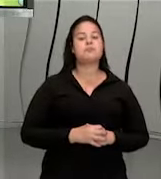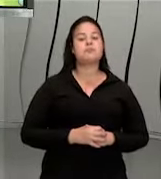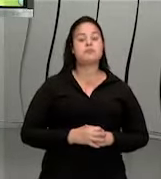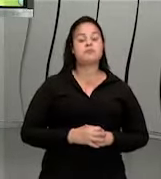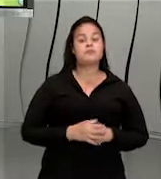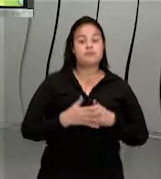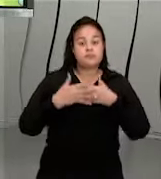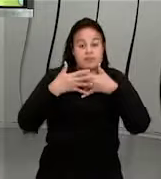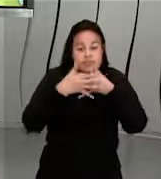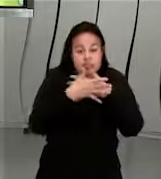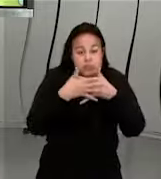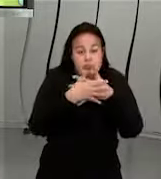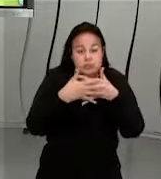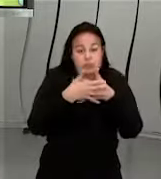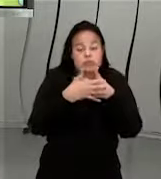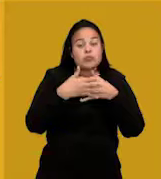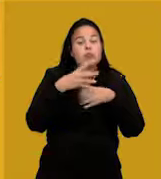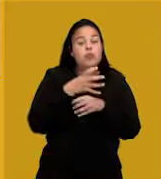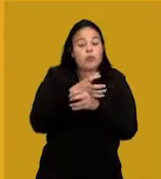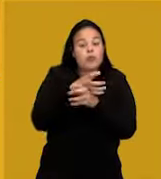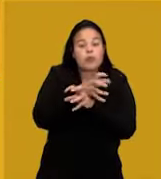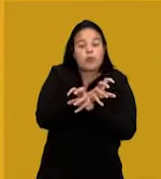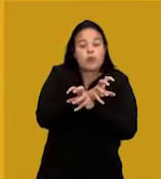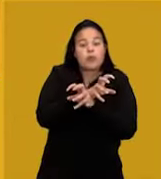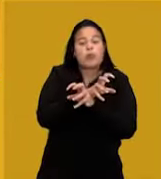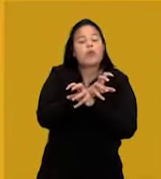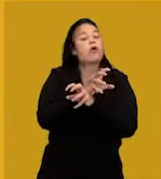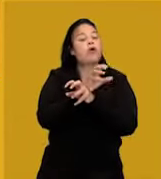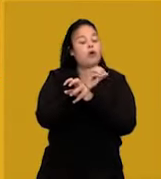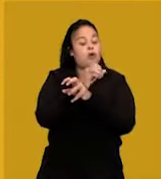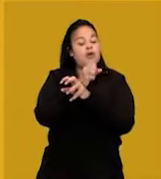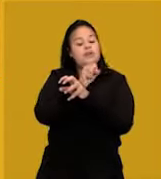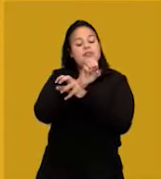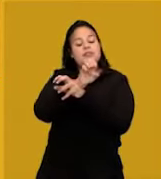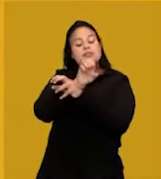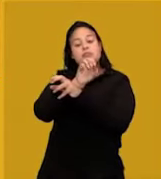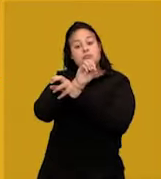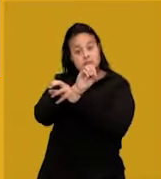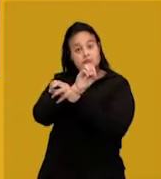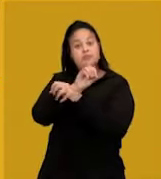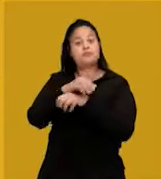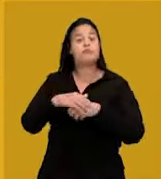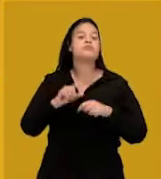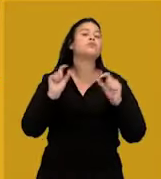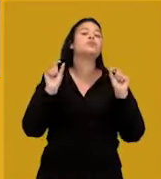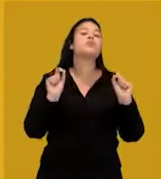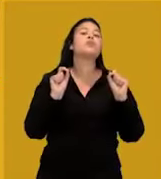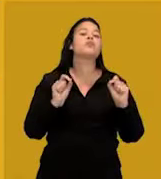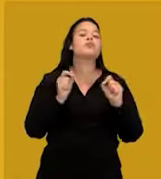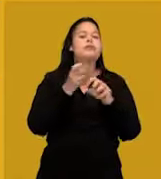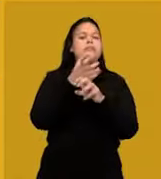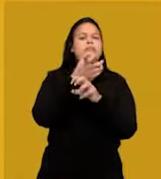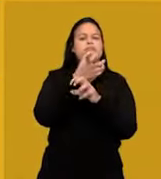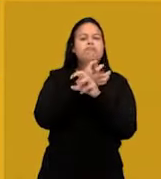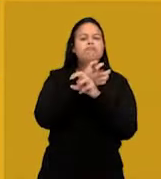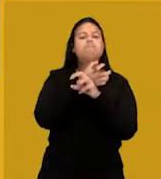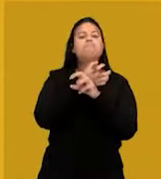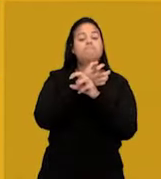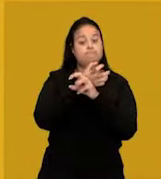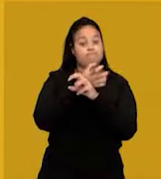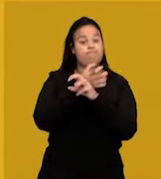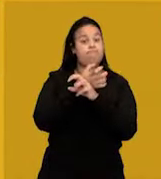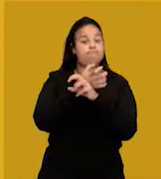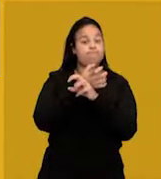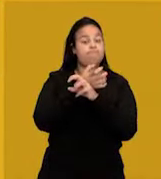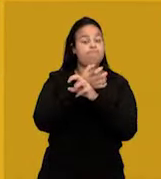Tecido ósseo. O tecido ósseo, ele é um tecido rígido, rico